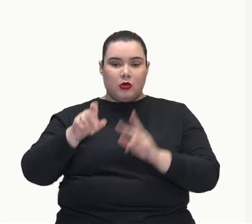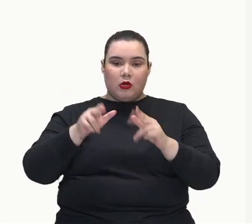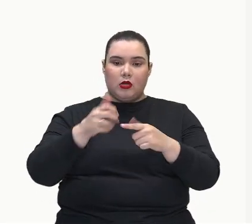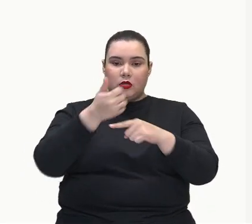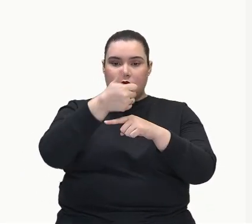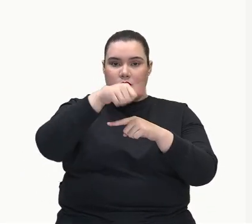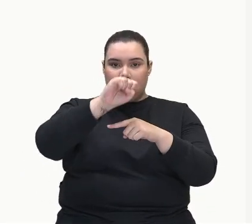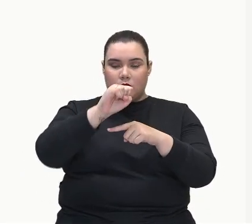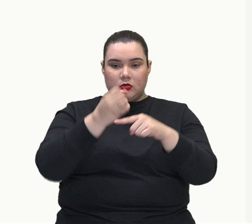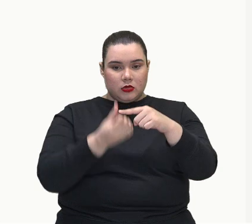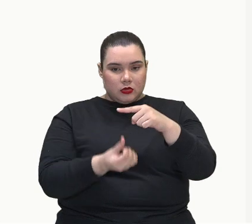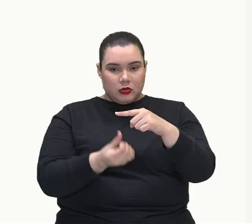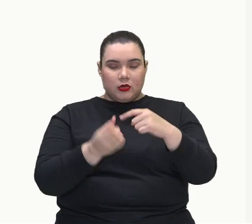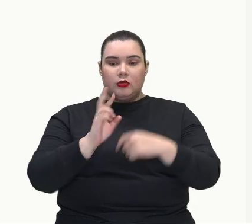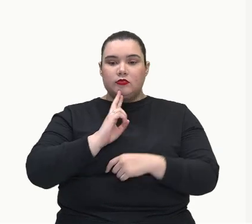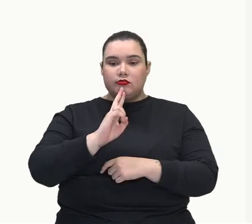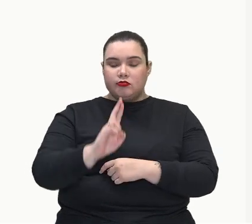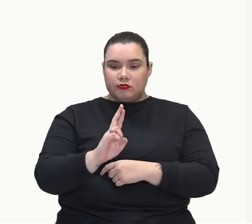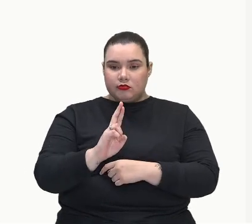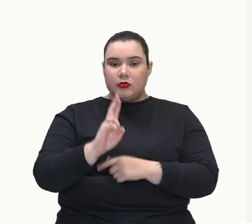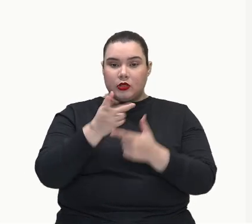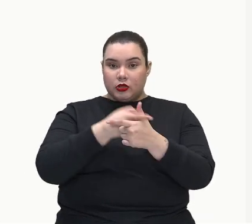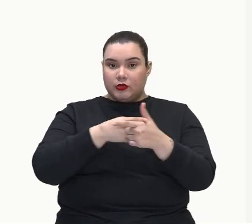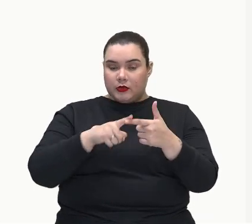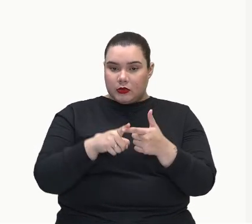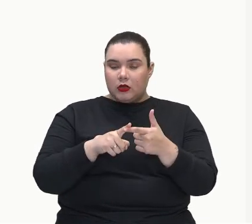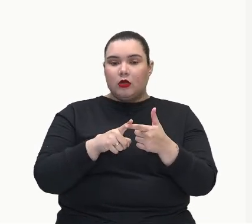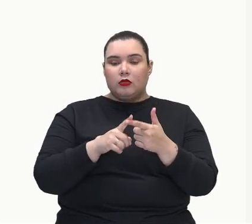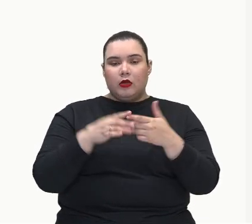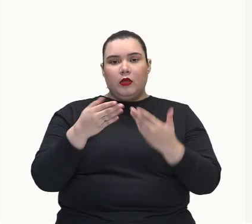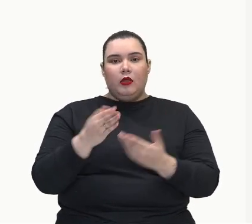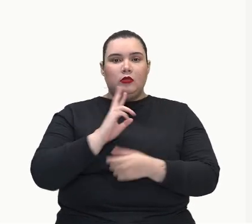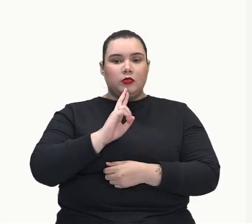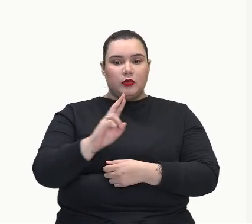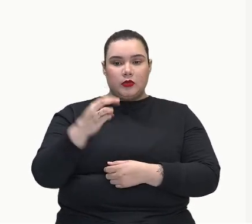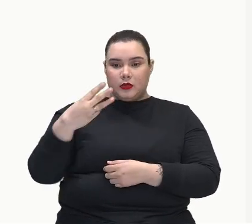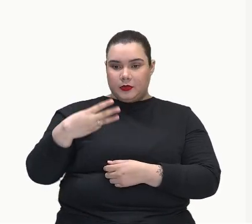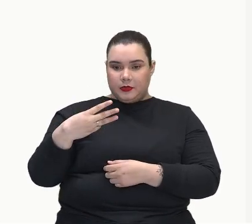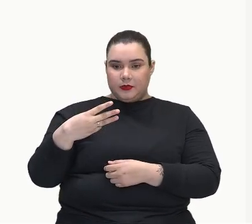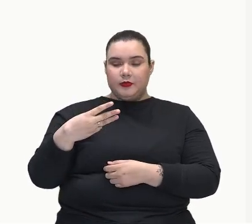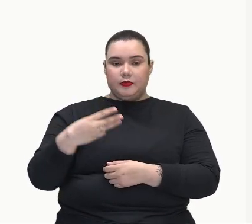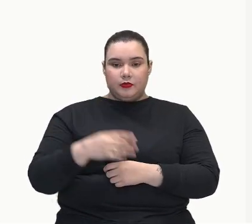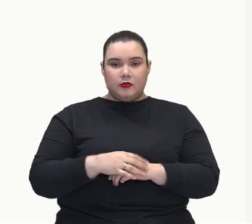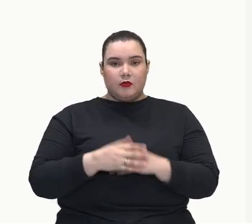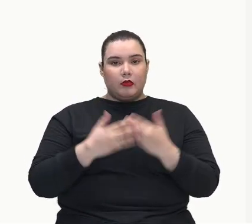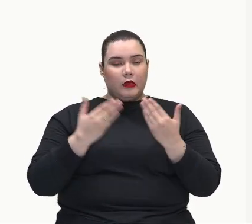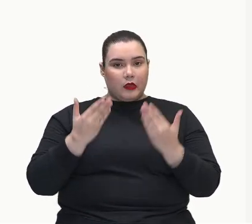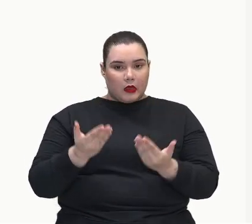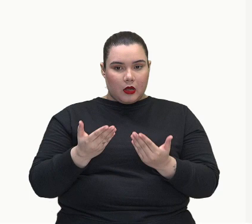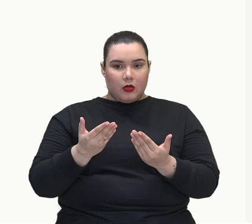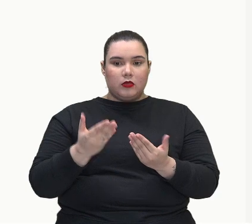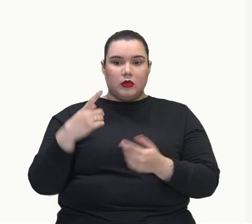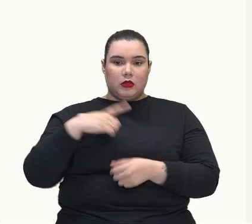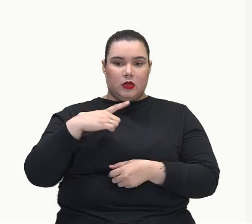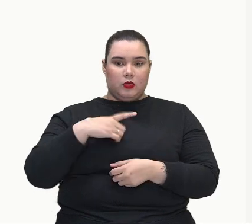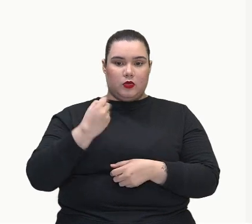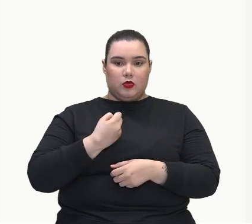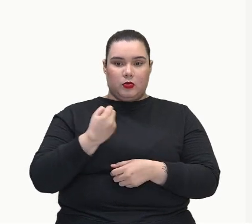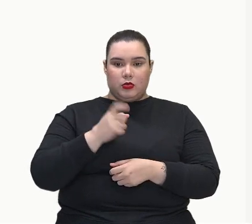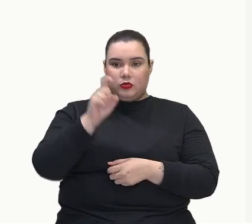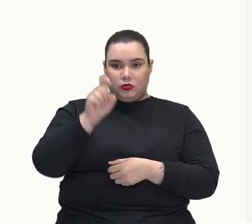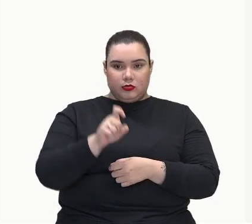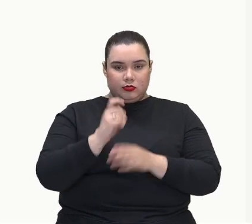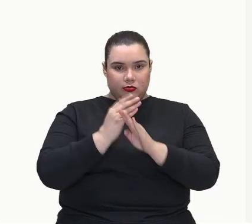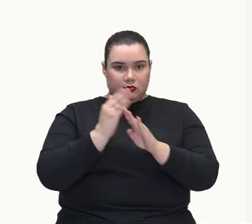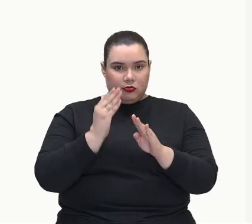a 18 sobre 6, que é uma divisão exata, é igual a 3. Então, temos o valor de x,